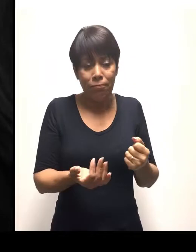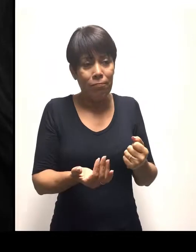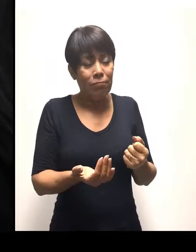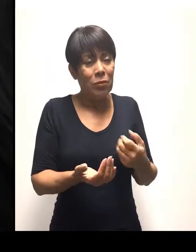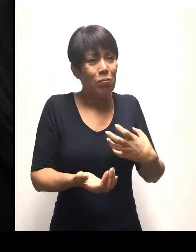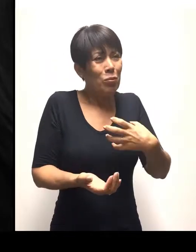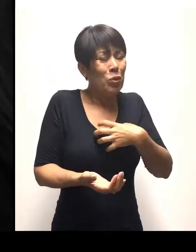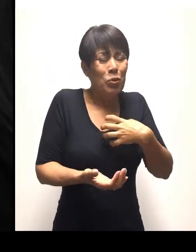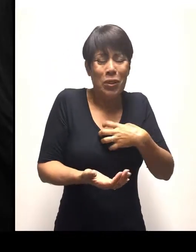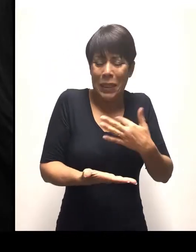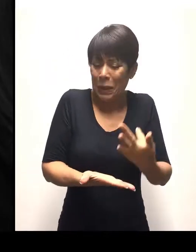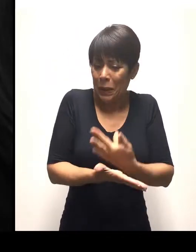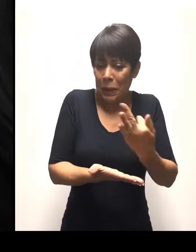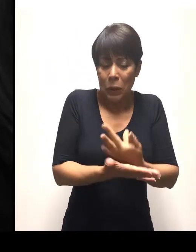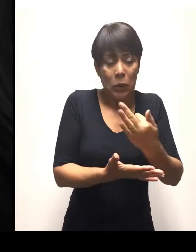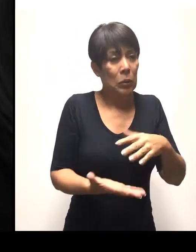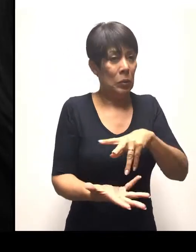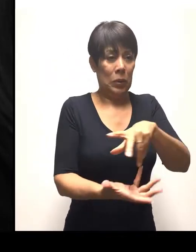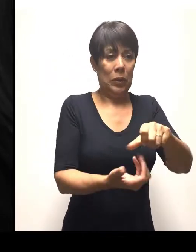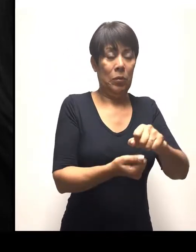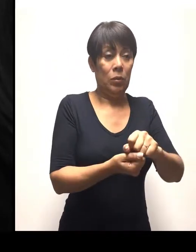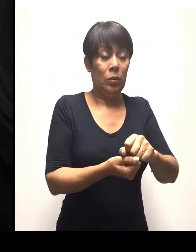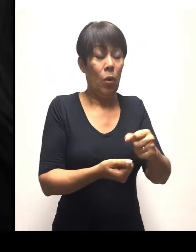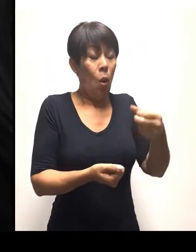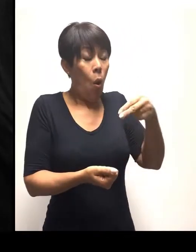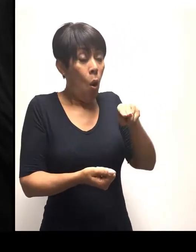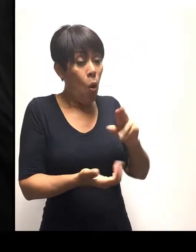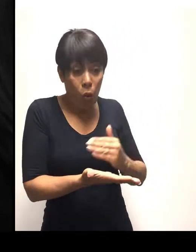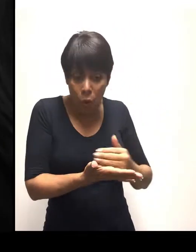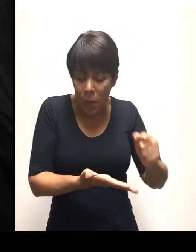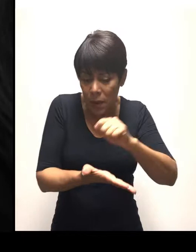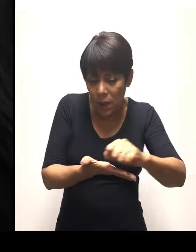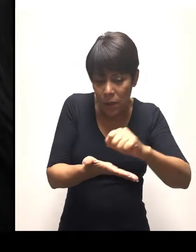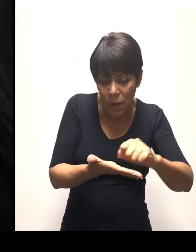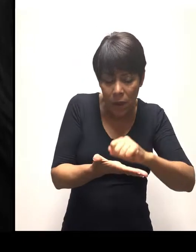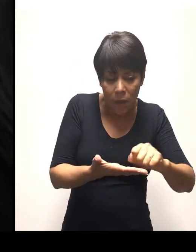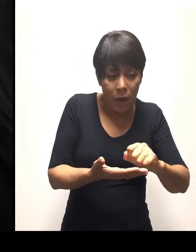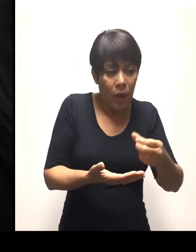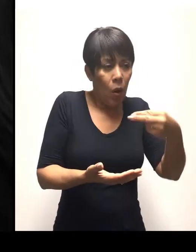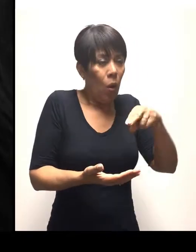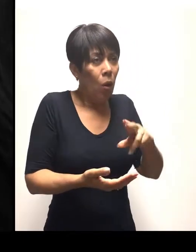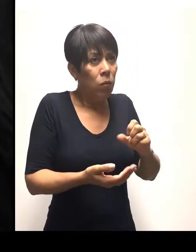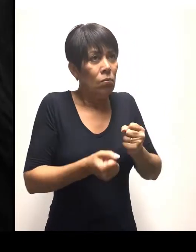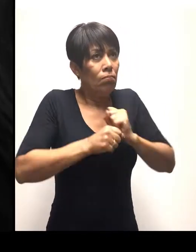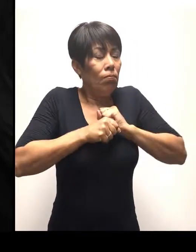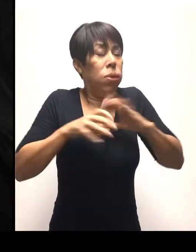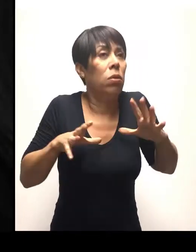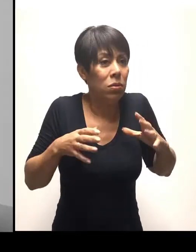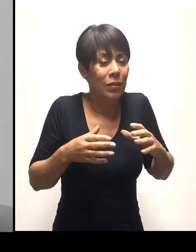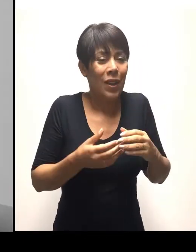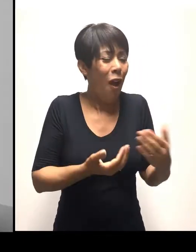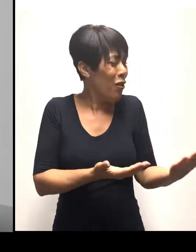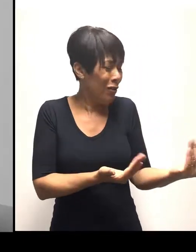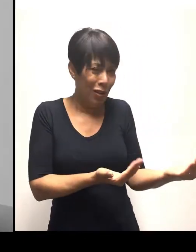uma maneira de suportar o mundo. Ou eu escrevia ou eu explodiria. Isso muito